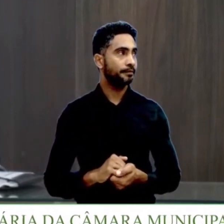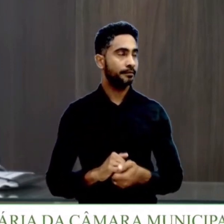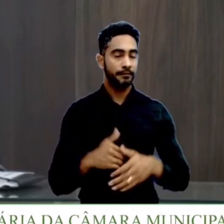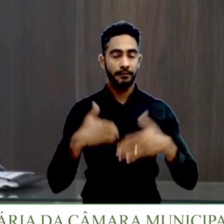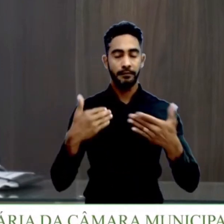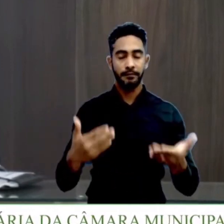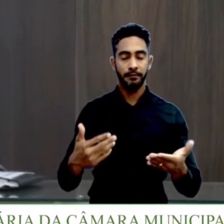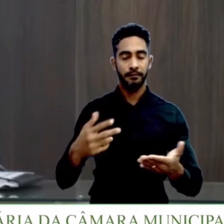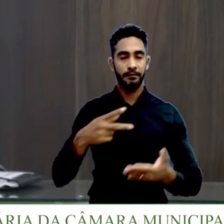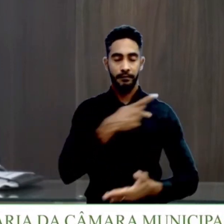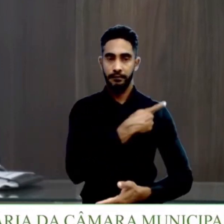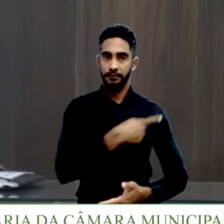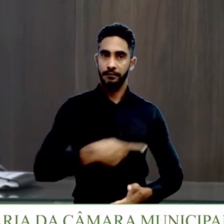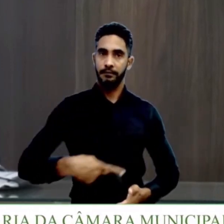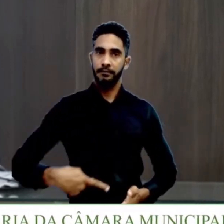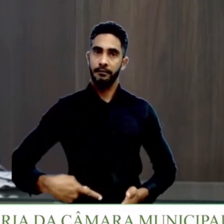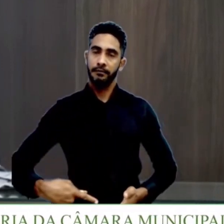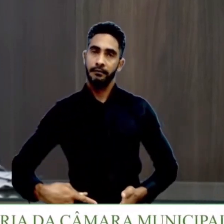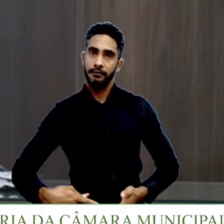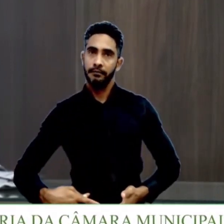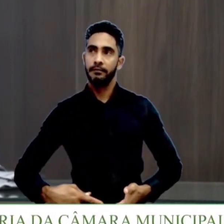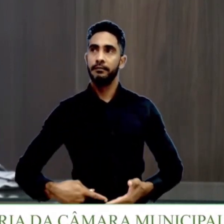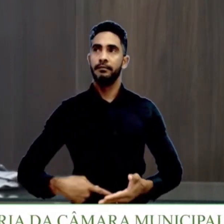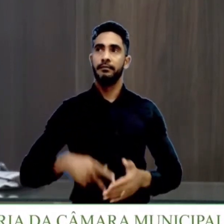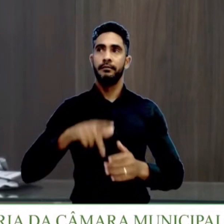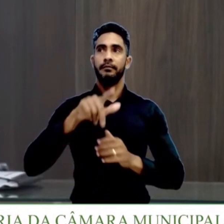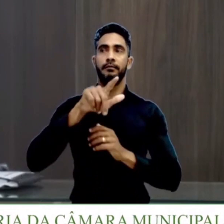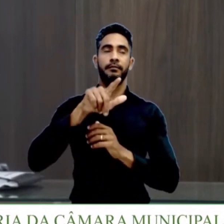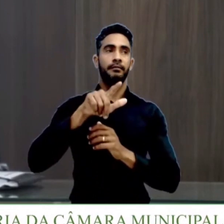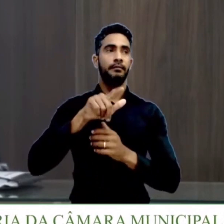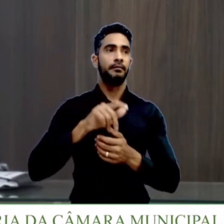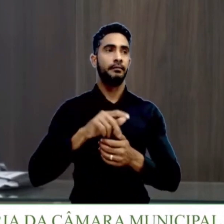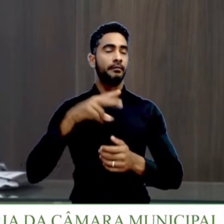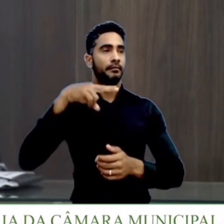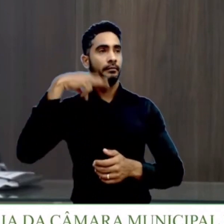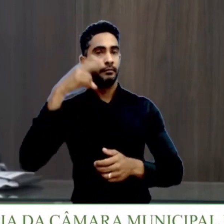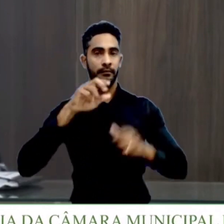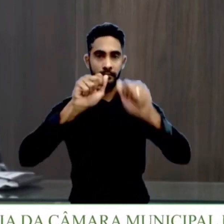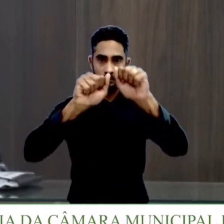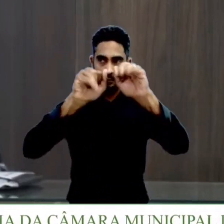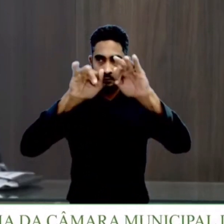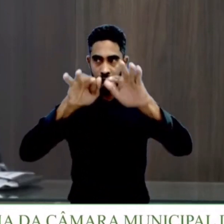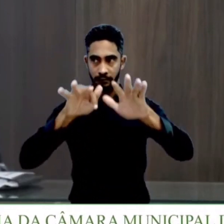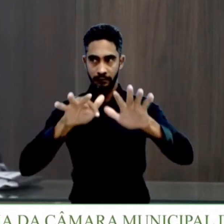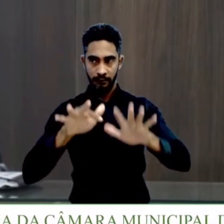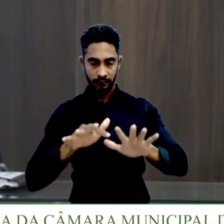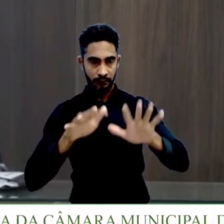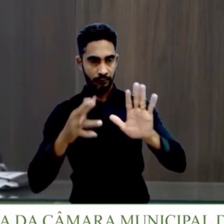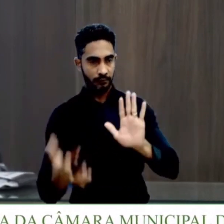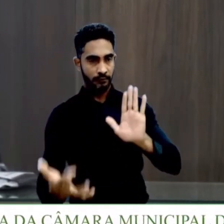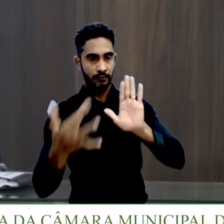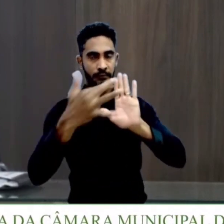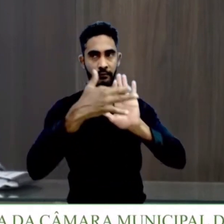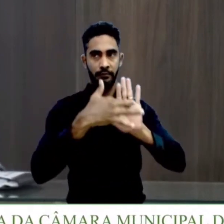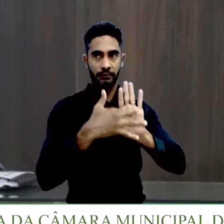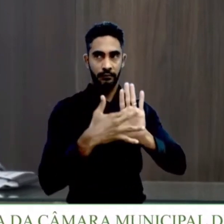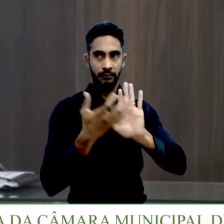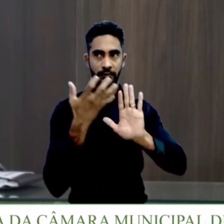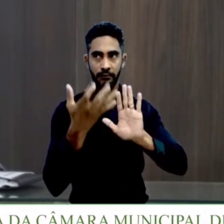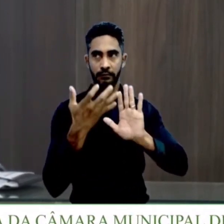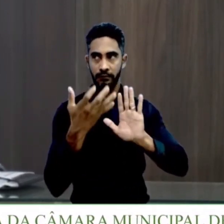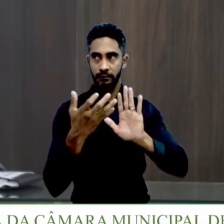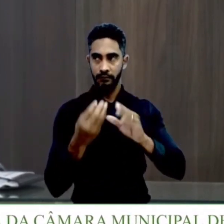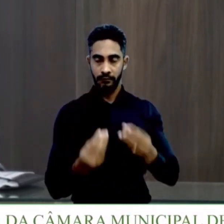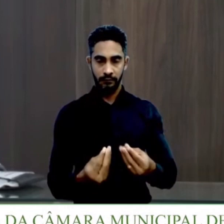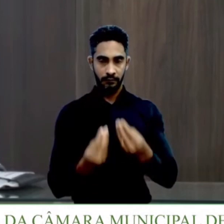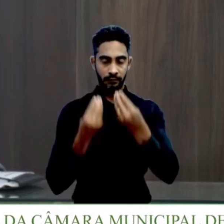Excelentíssimo presidente da Câmara Municipal de Janaúba, Willis Carlos Lopes. O vereador que este subscreve vem na forma regimental requerer